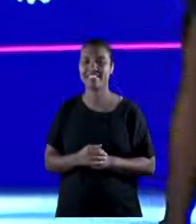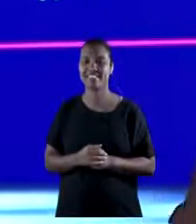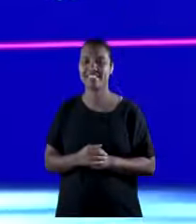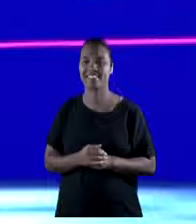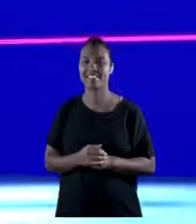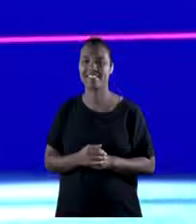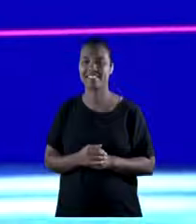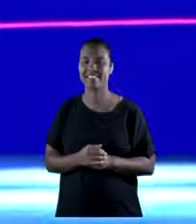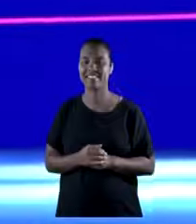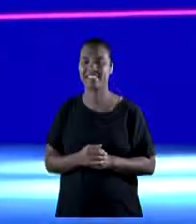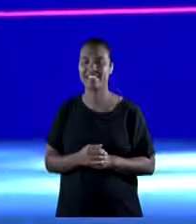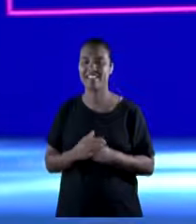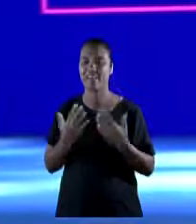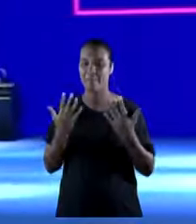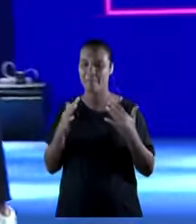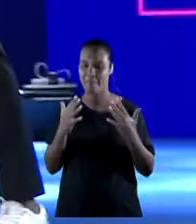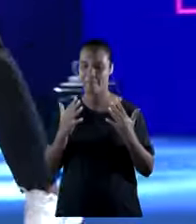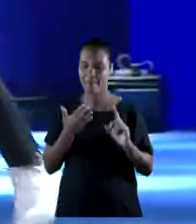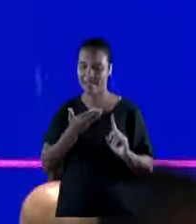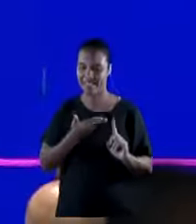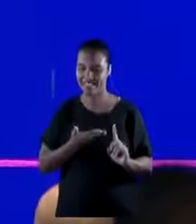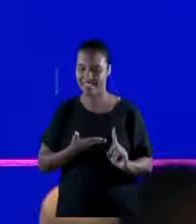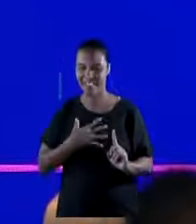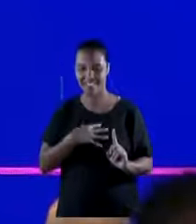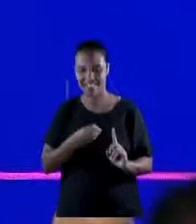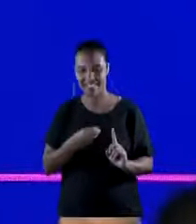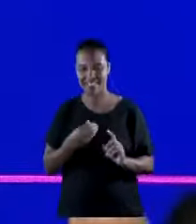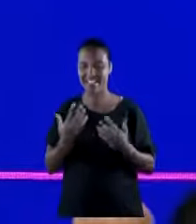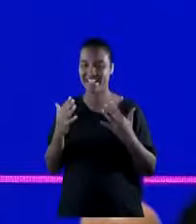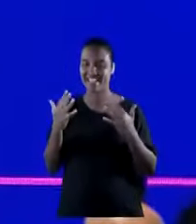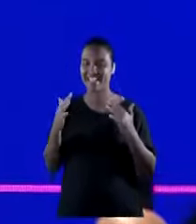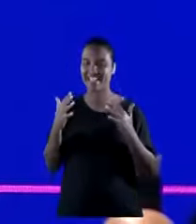A princesa. Parabéns, princesa.